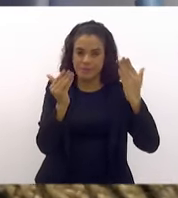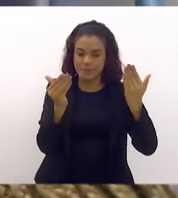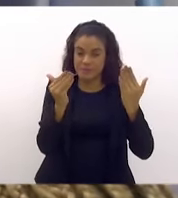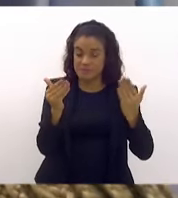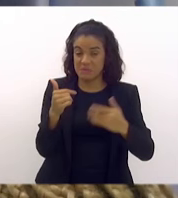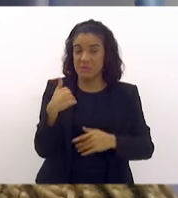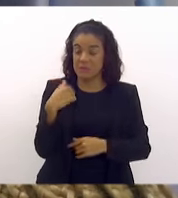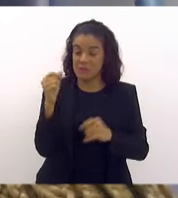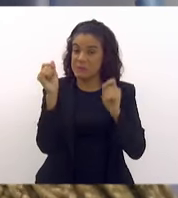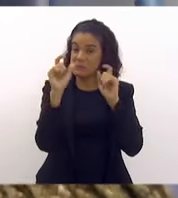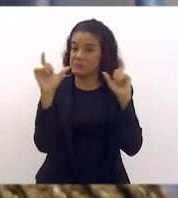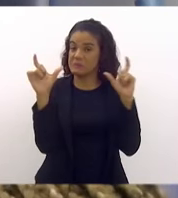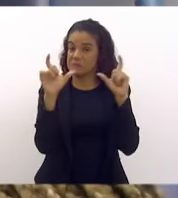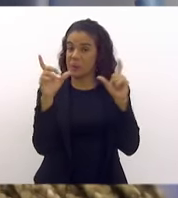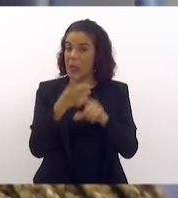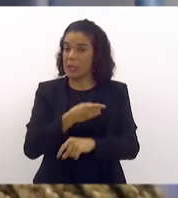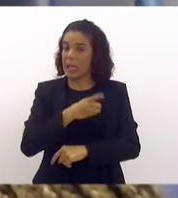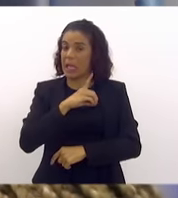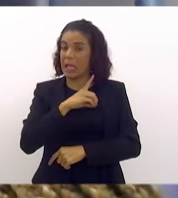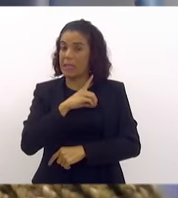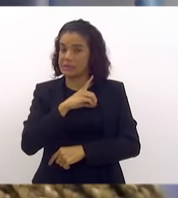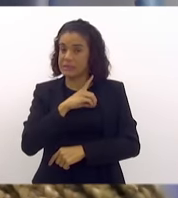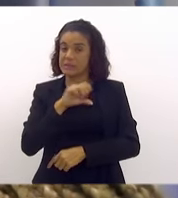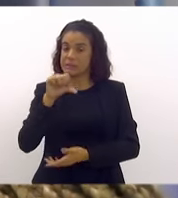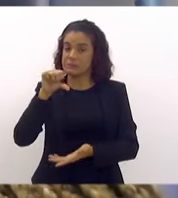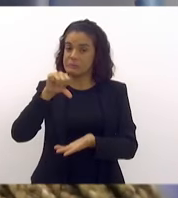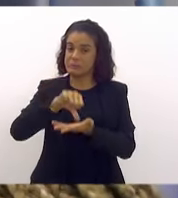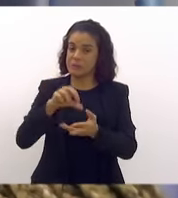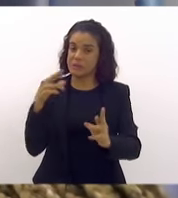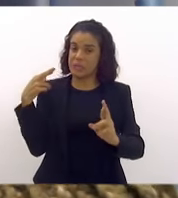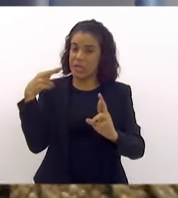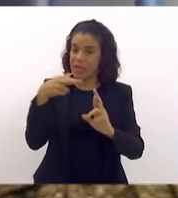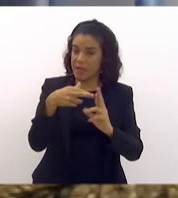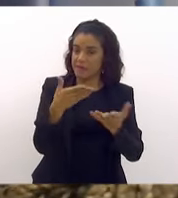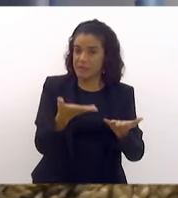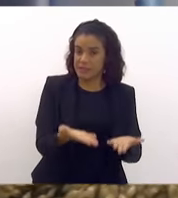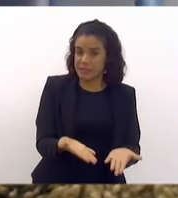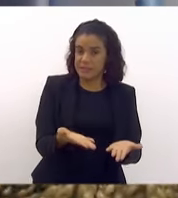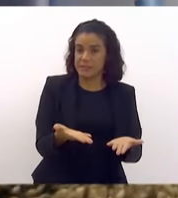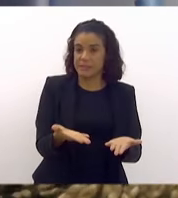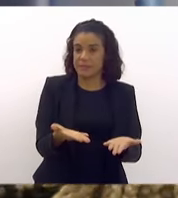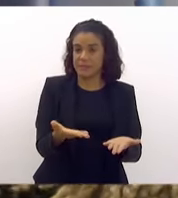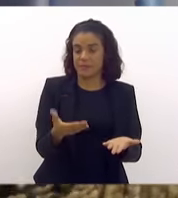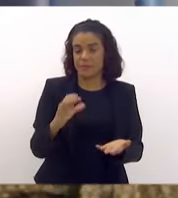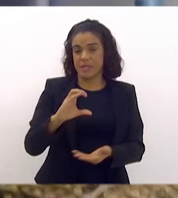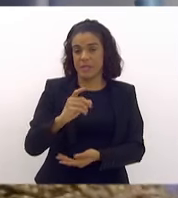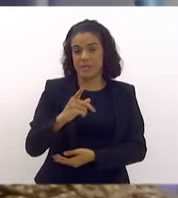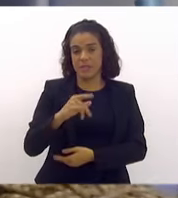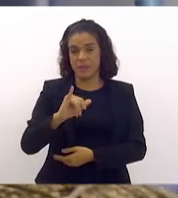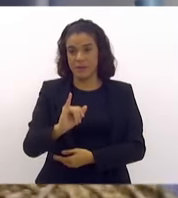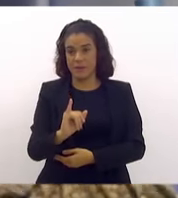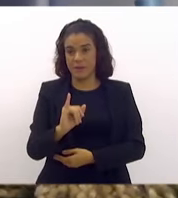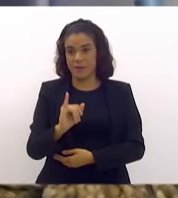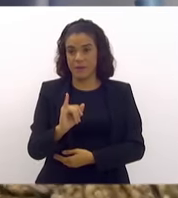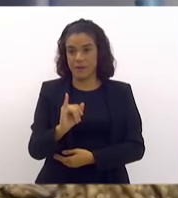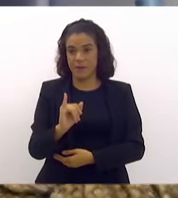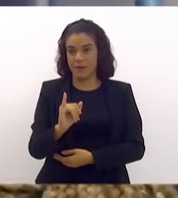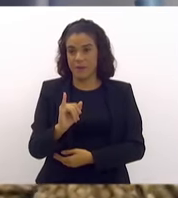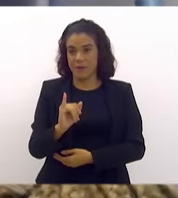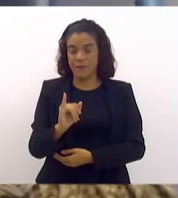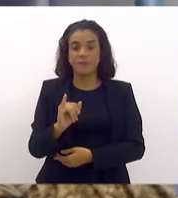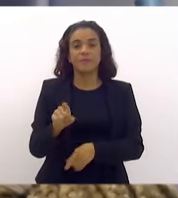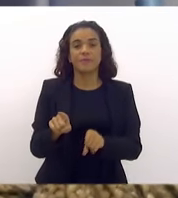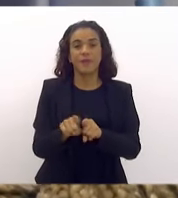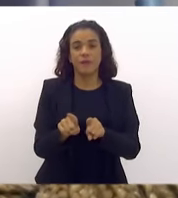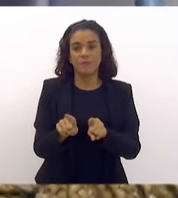atenção por ser uma delegacia onde vários casos já foram relatados aqui nessa CPI e diante do